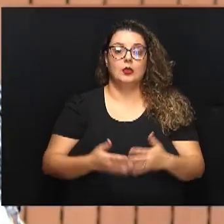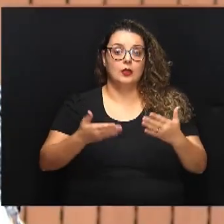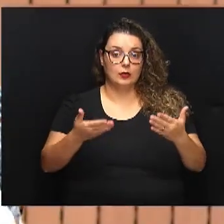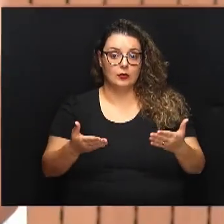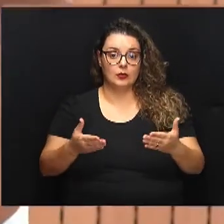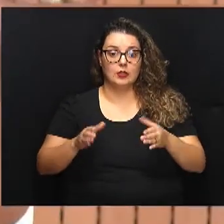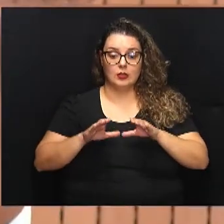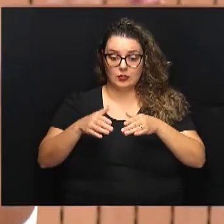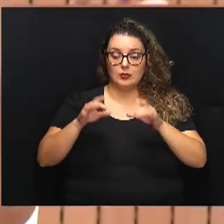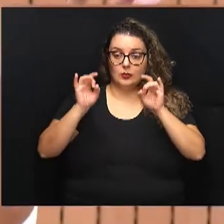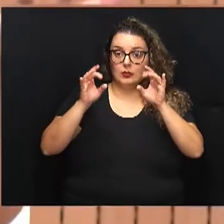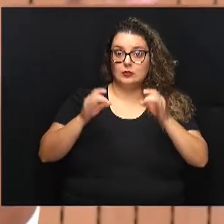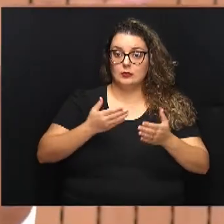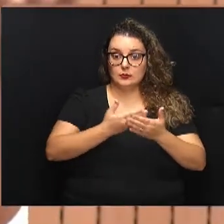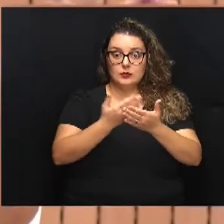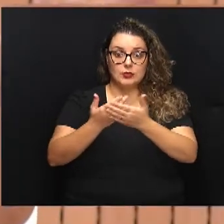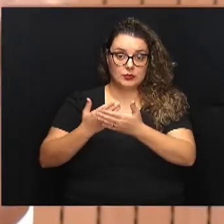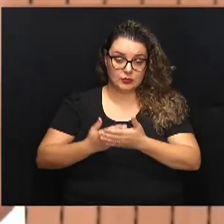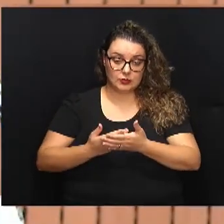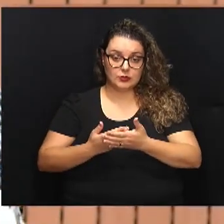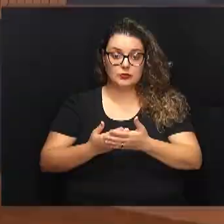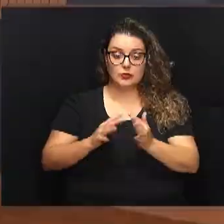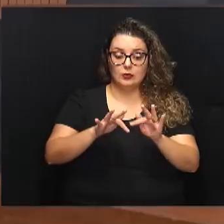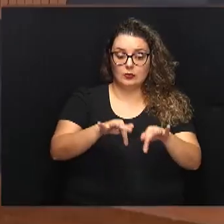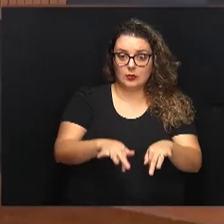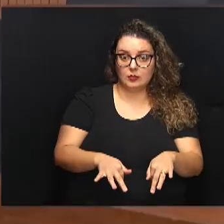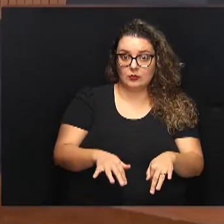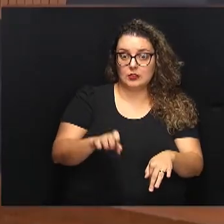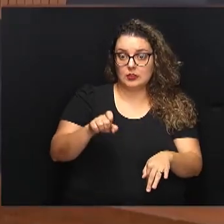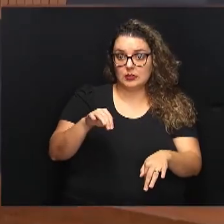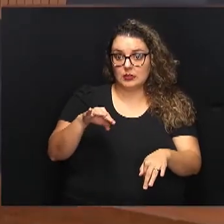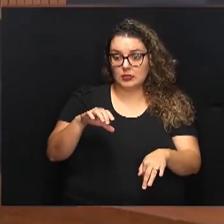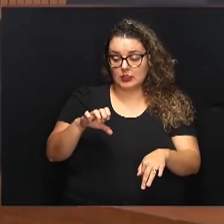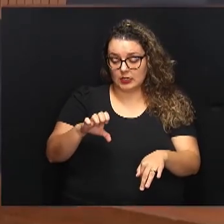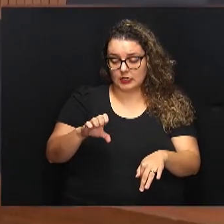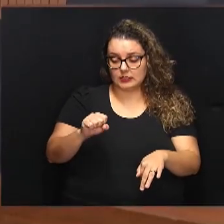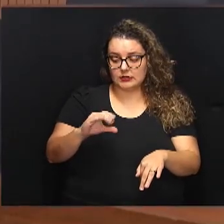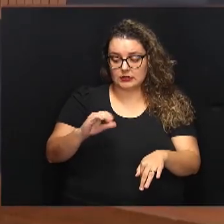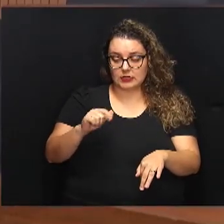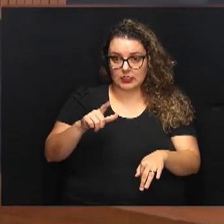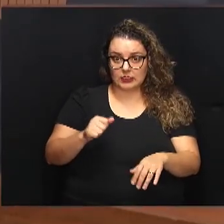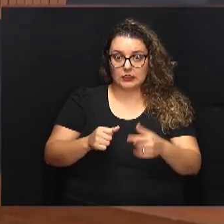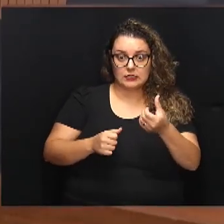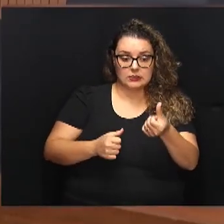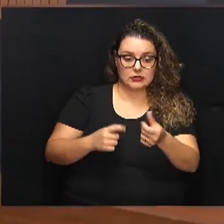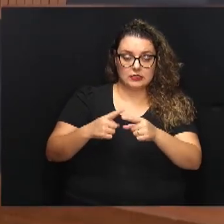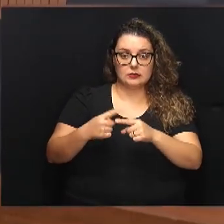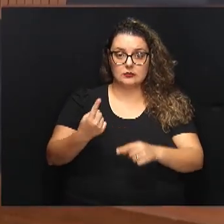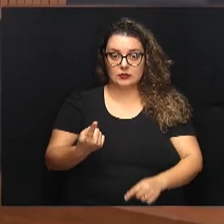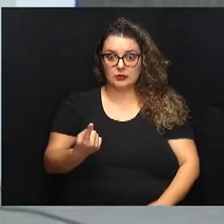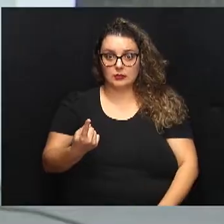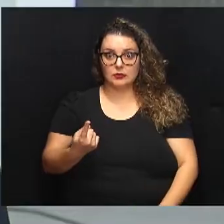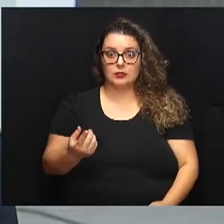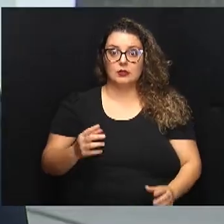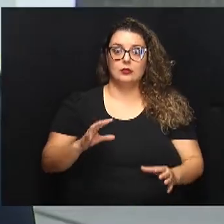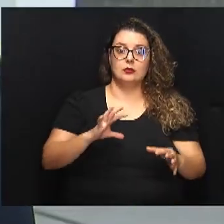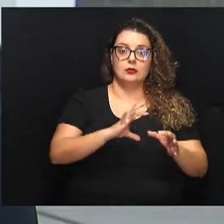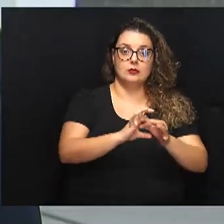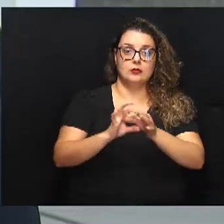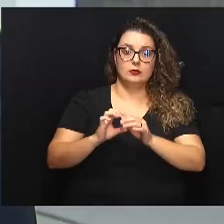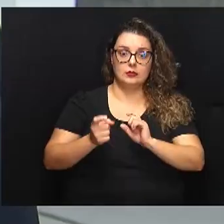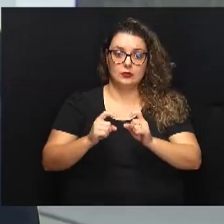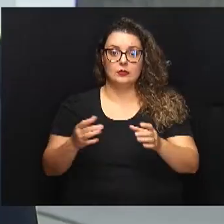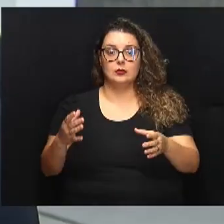Comissão Especial de Estudos sobre o fim da escala 6x1 completou o seu ciclo de reuniões. Nós vamos